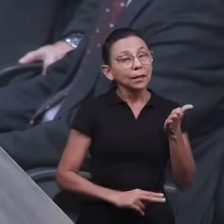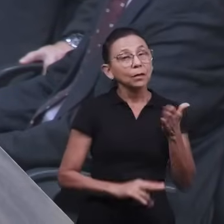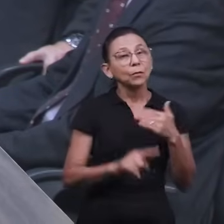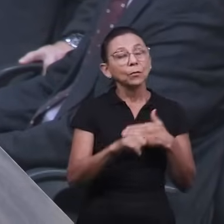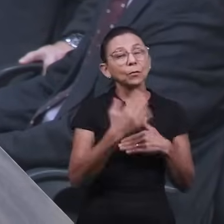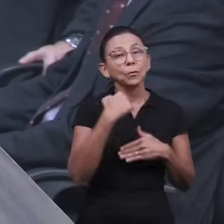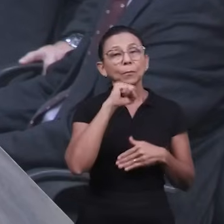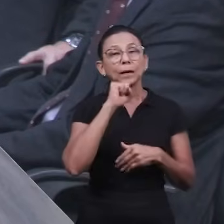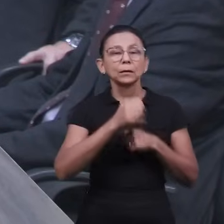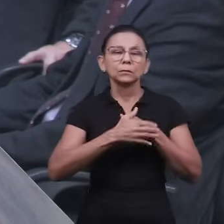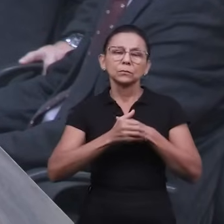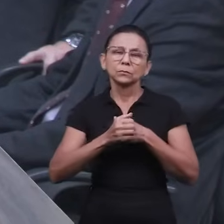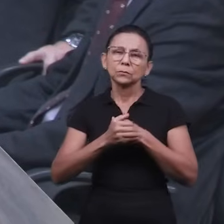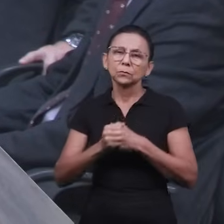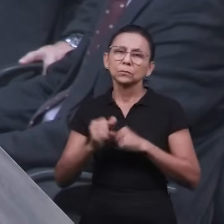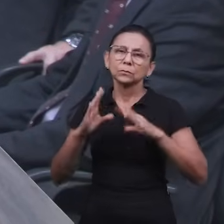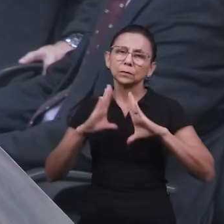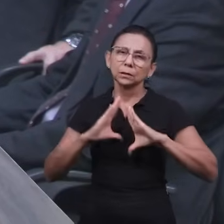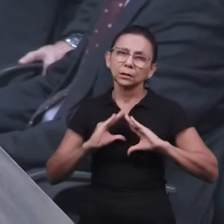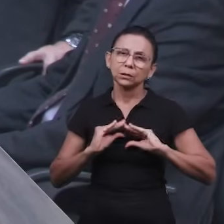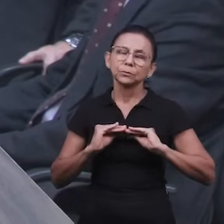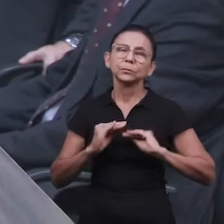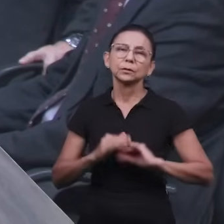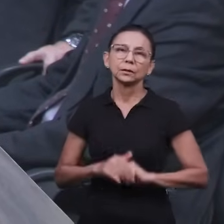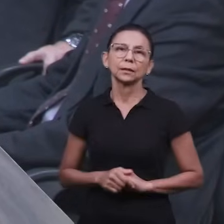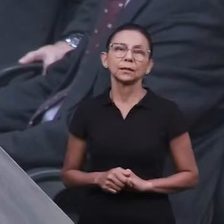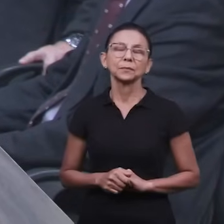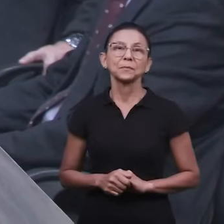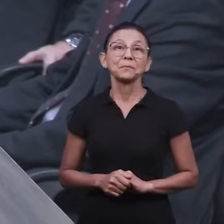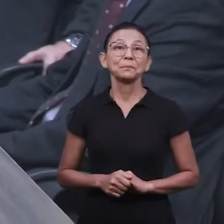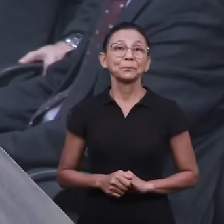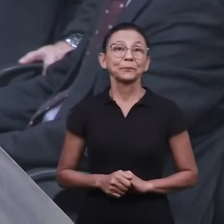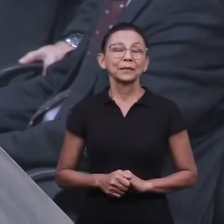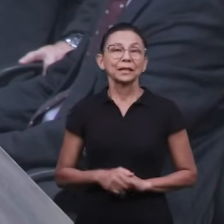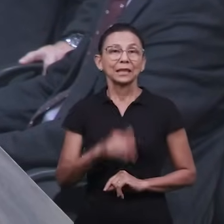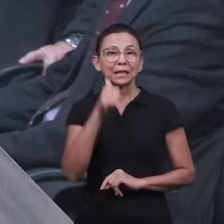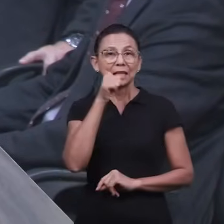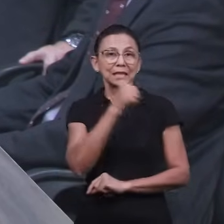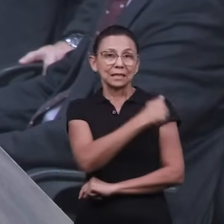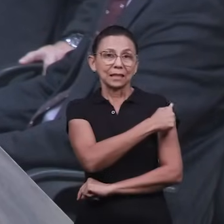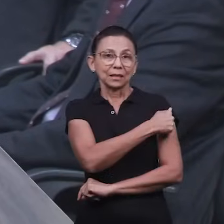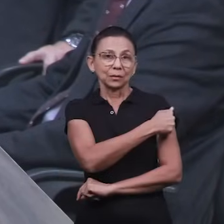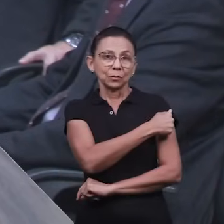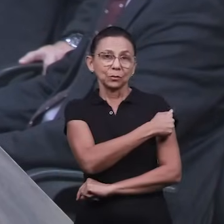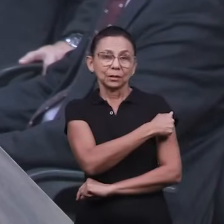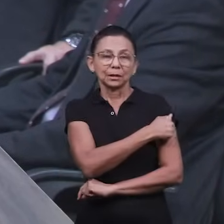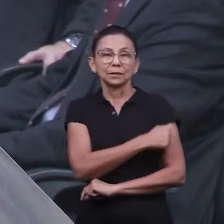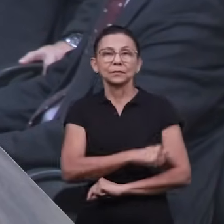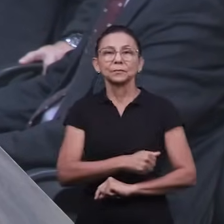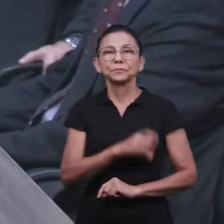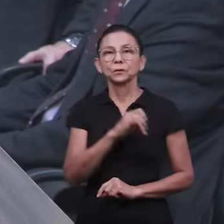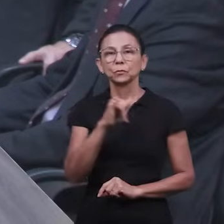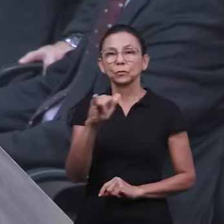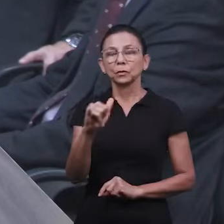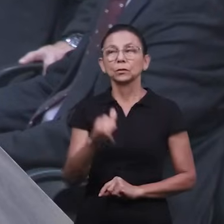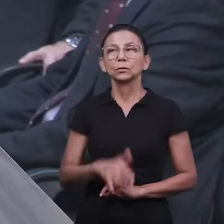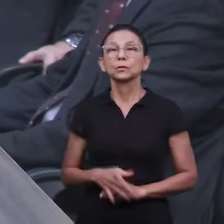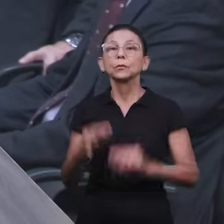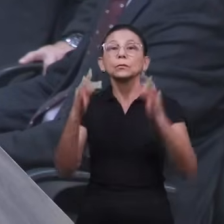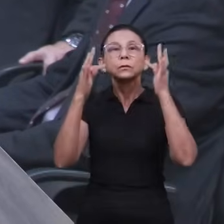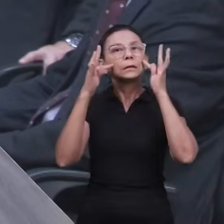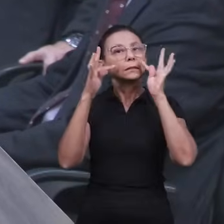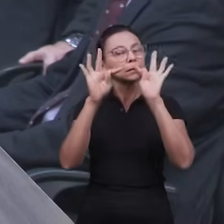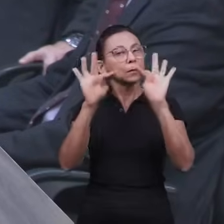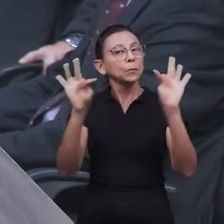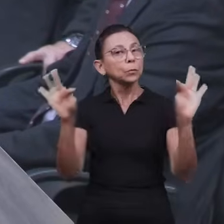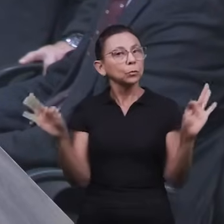coração dele. E no relato aqui, a aluna, ela comenta que foi um testemunho porque ele falou em todas as